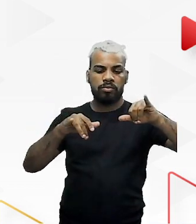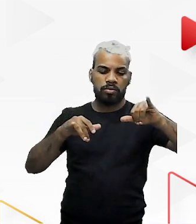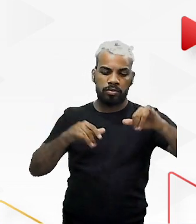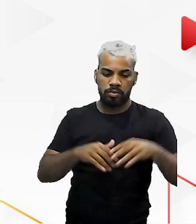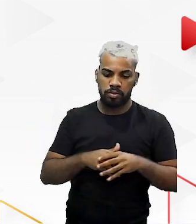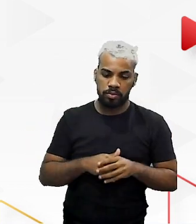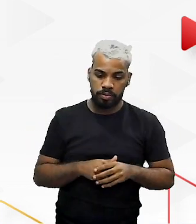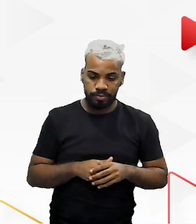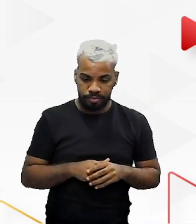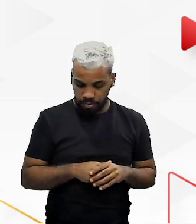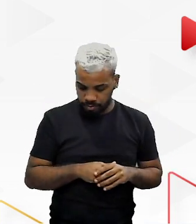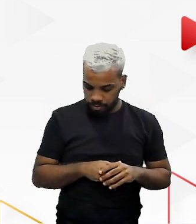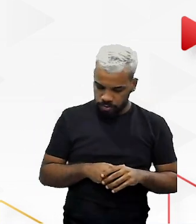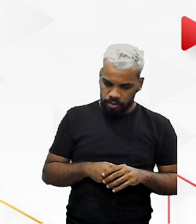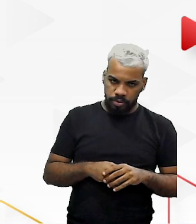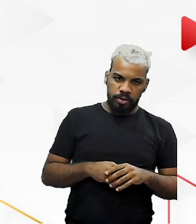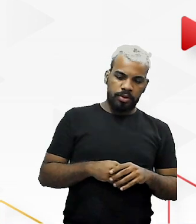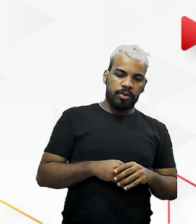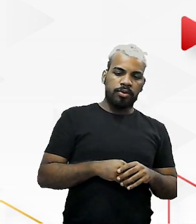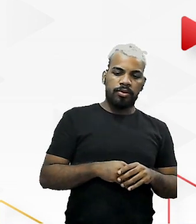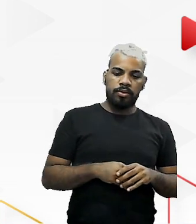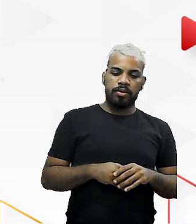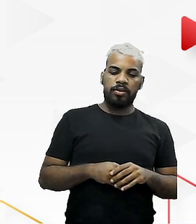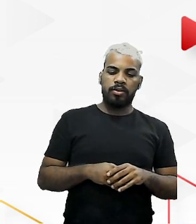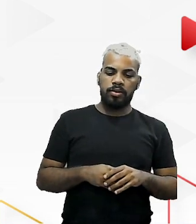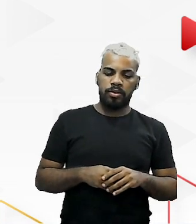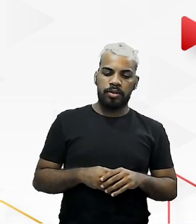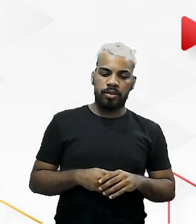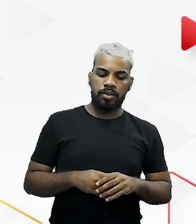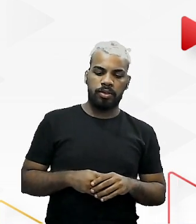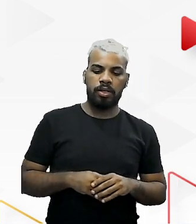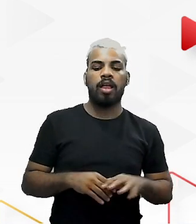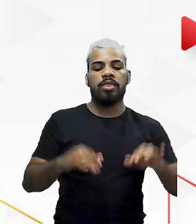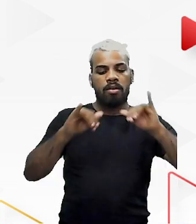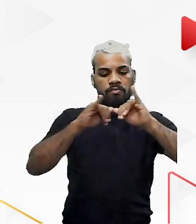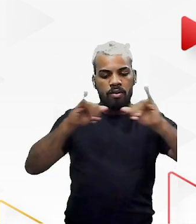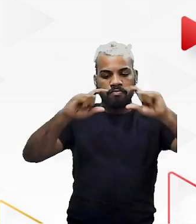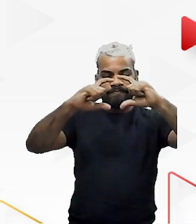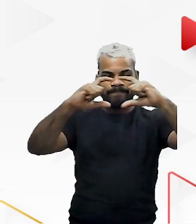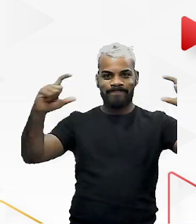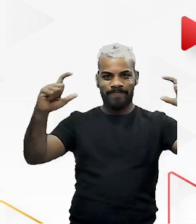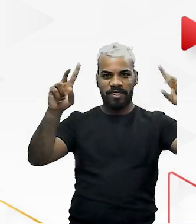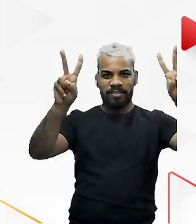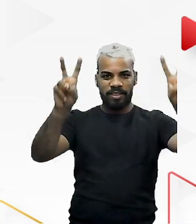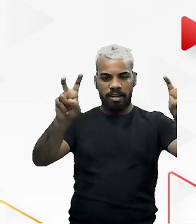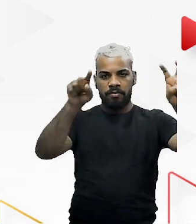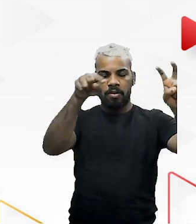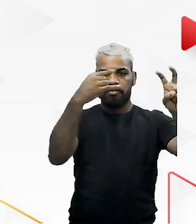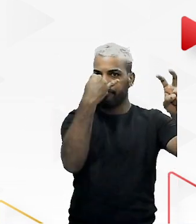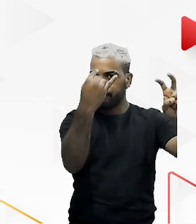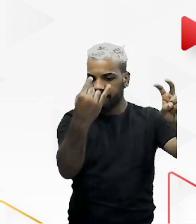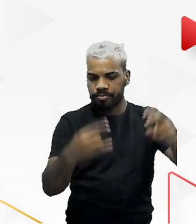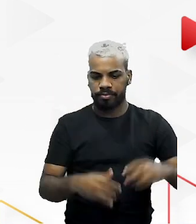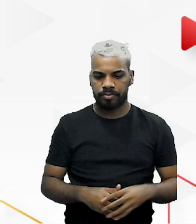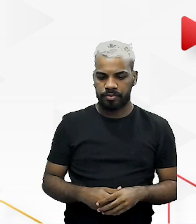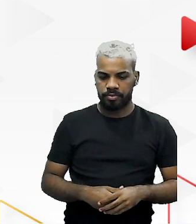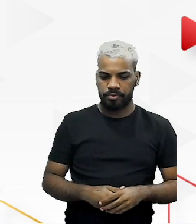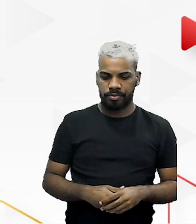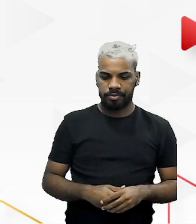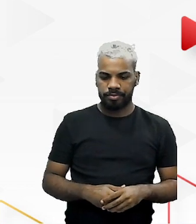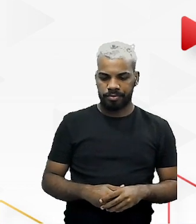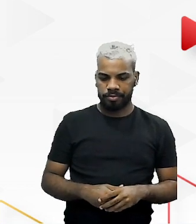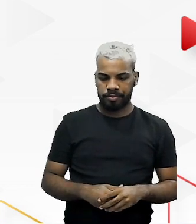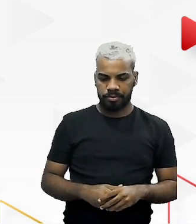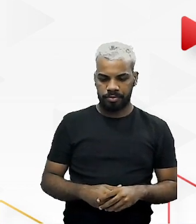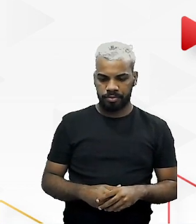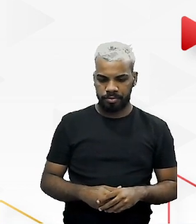hiperlinks ali, para as outras informações que possa vir a despertar o interesse. Então, don't see any reason,